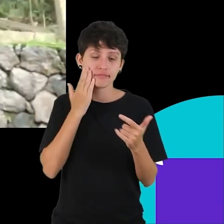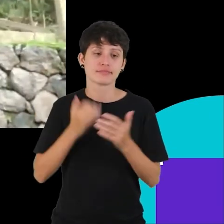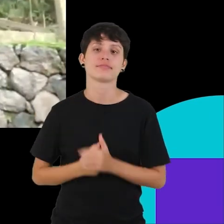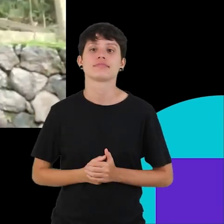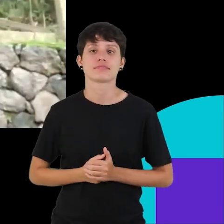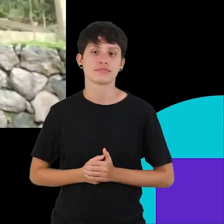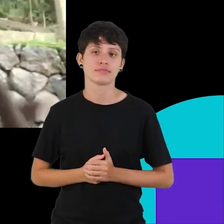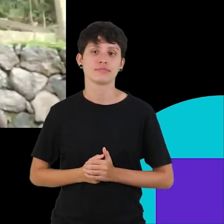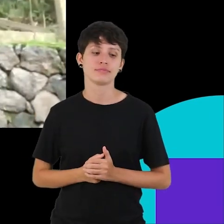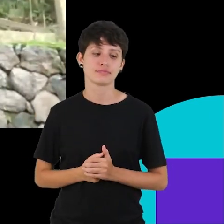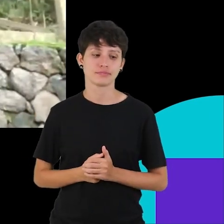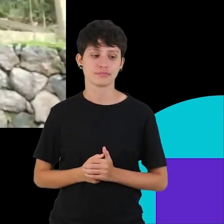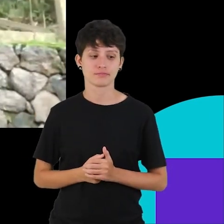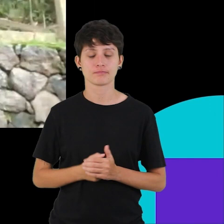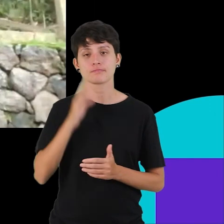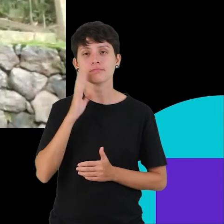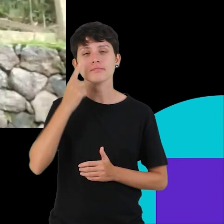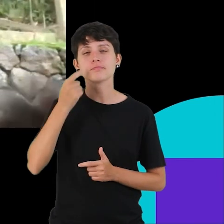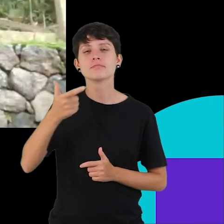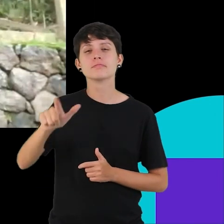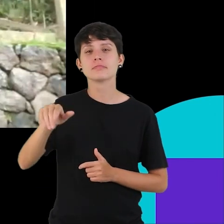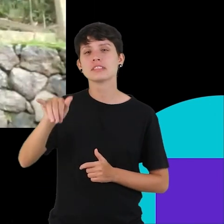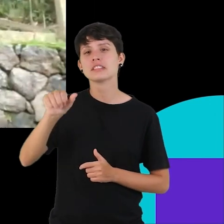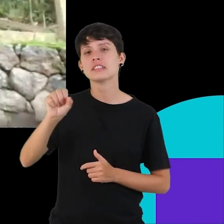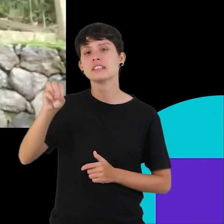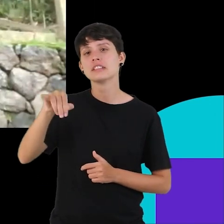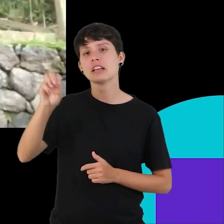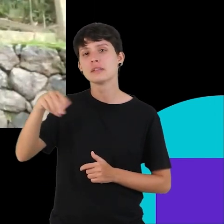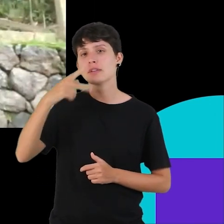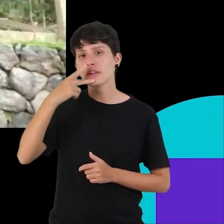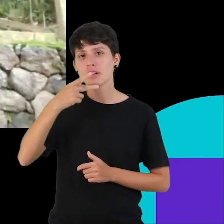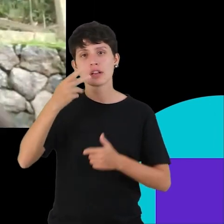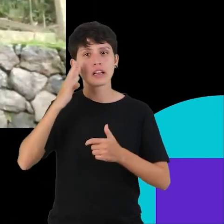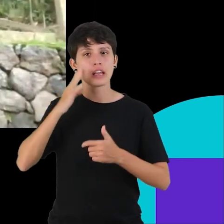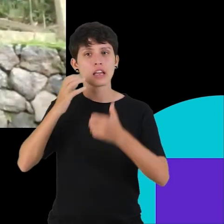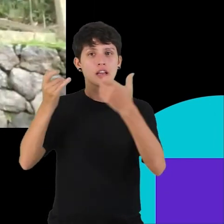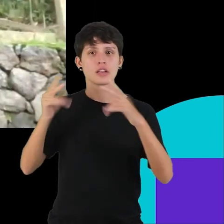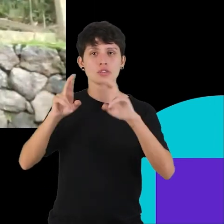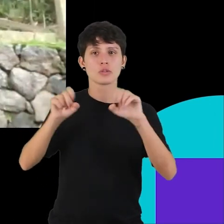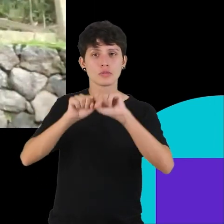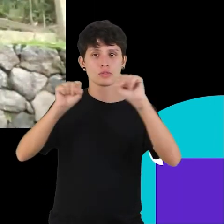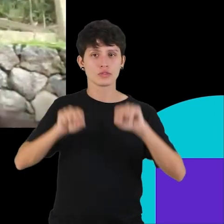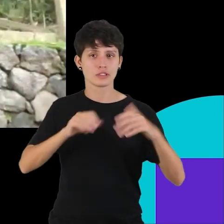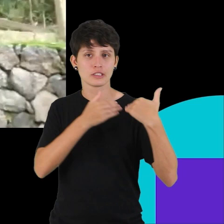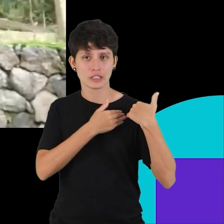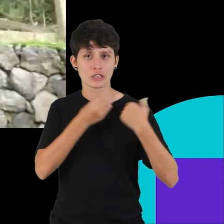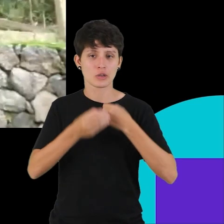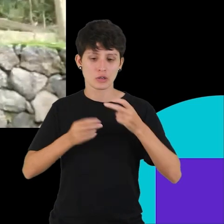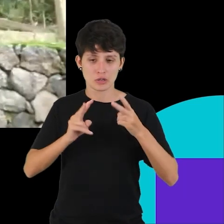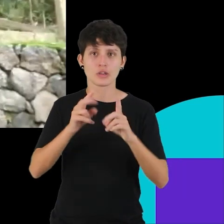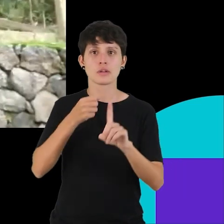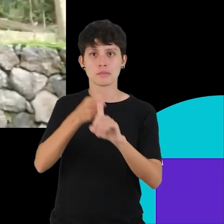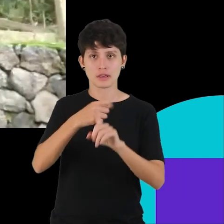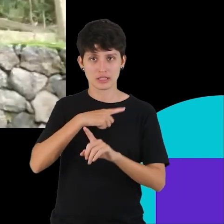com as pessoas. Mas uma vez que você descobre, uma vez que você entende as histórias, as trajetórias das pessoas, conversa com as pessoas, compara